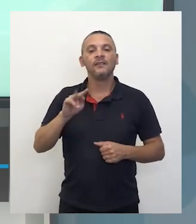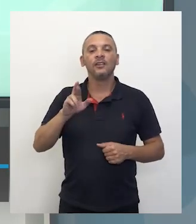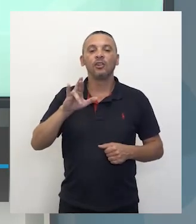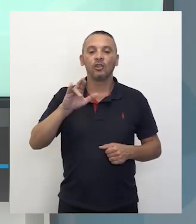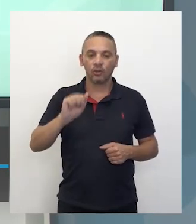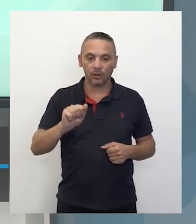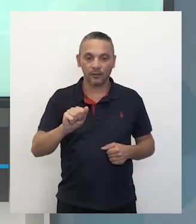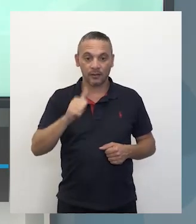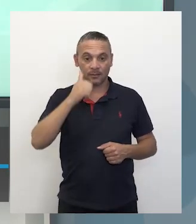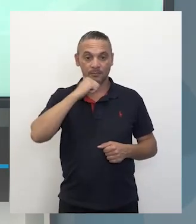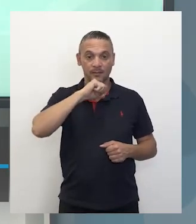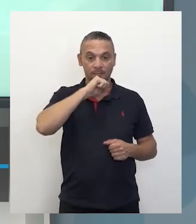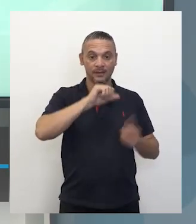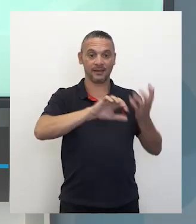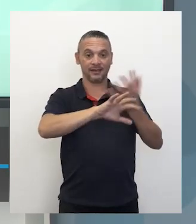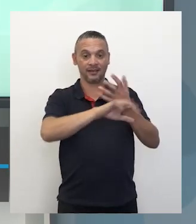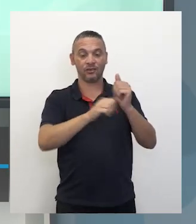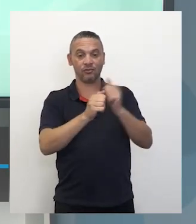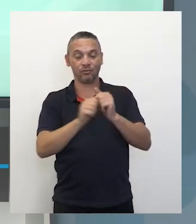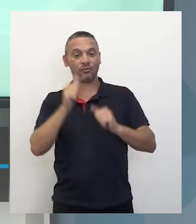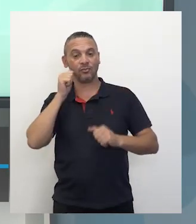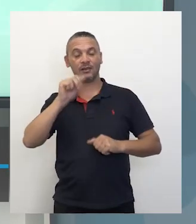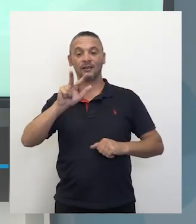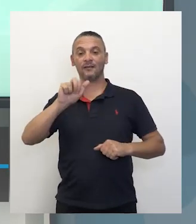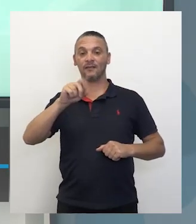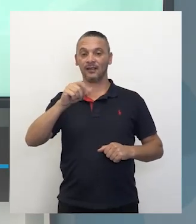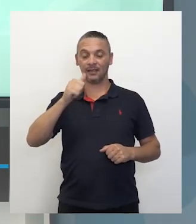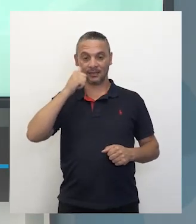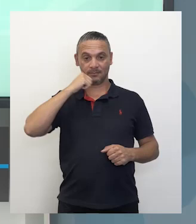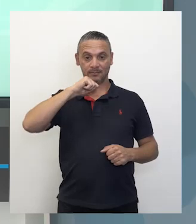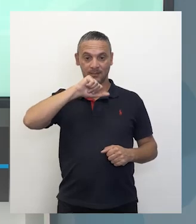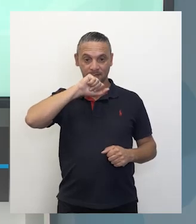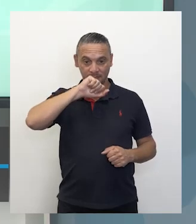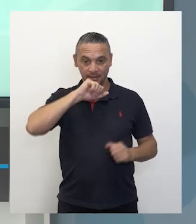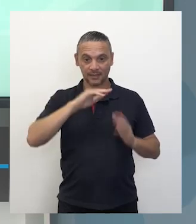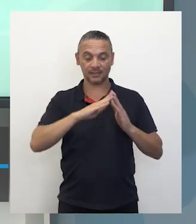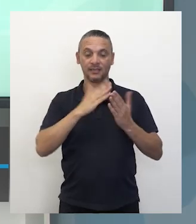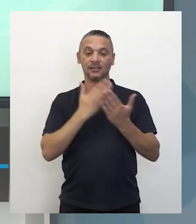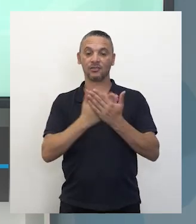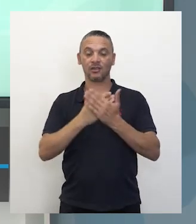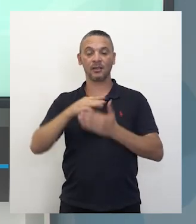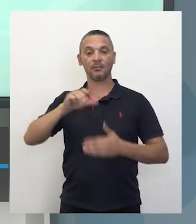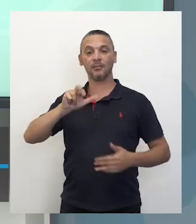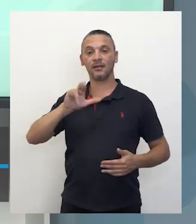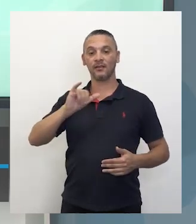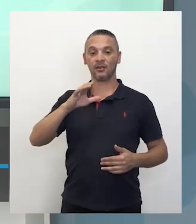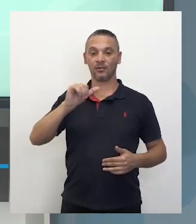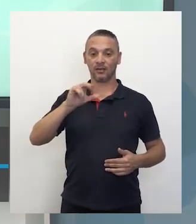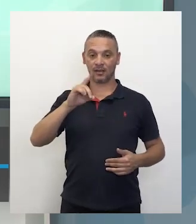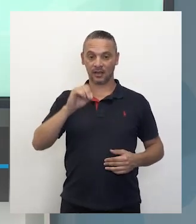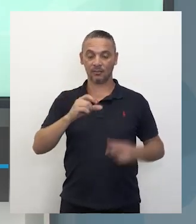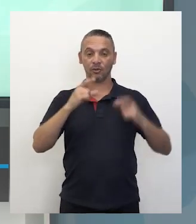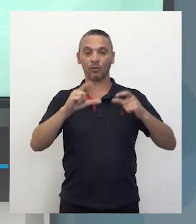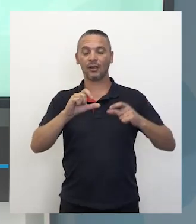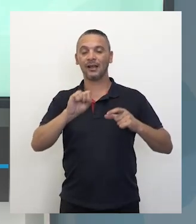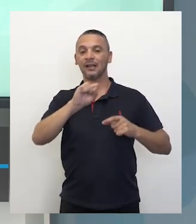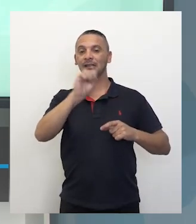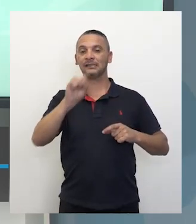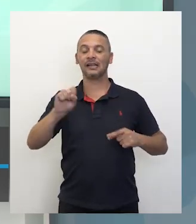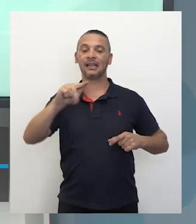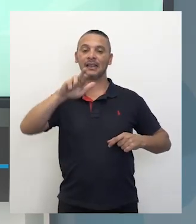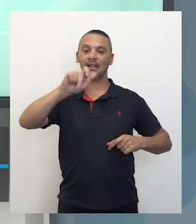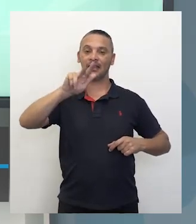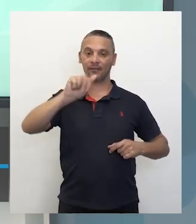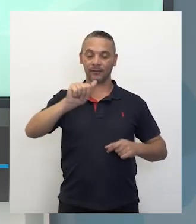Cristina, com a mãe dela que está acompanhando, a dona Wanda, da Escola Maria do Carmo, de Godói, de Serra Negra. Também tem a